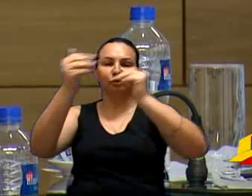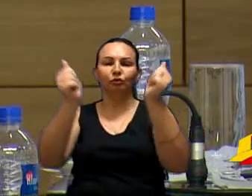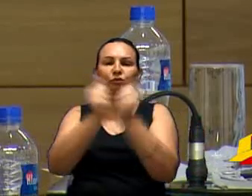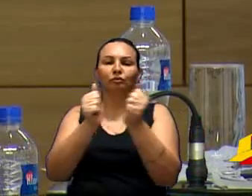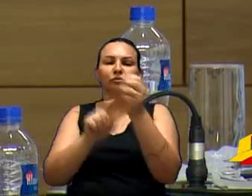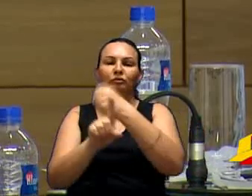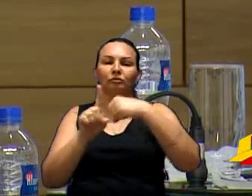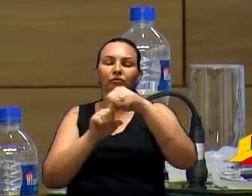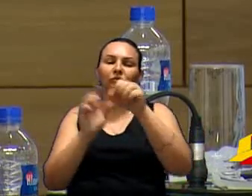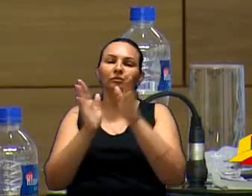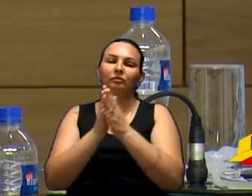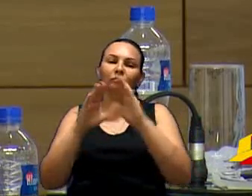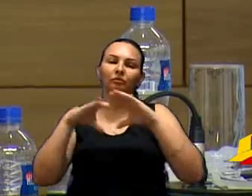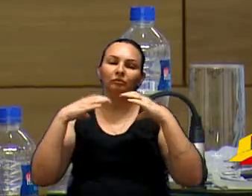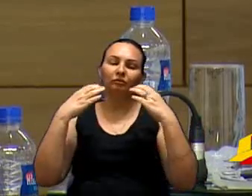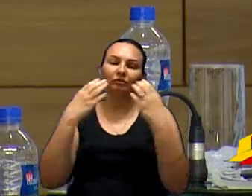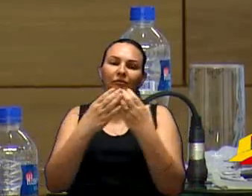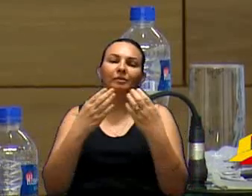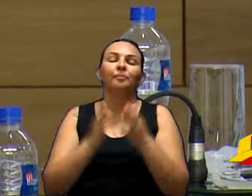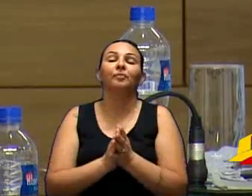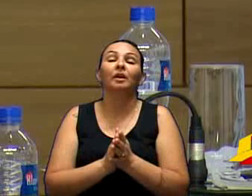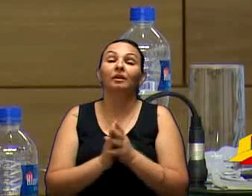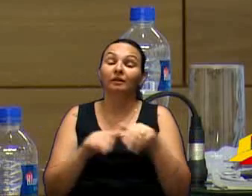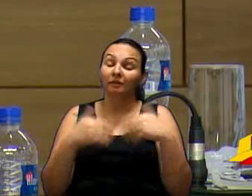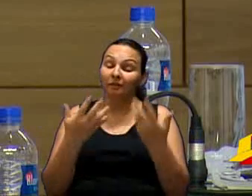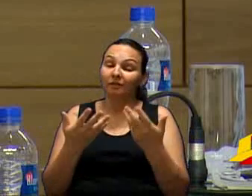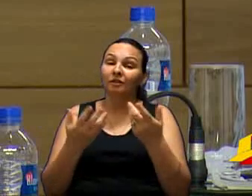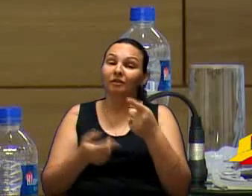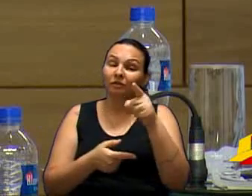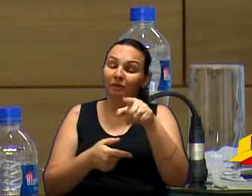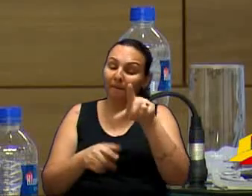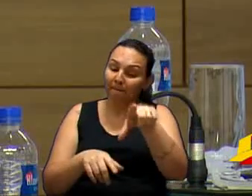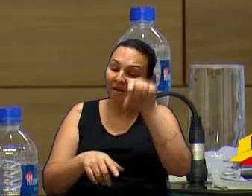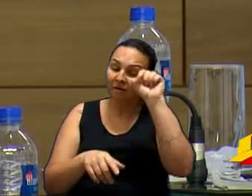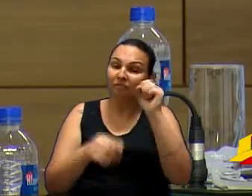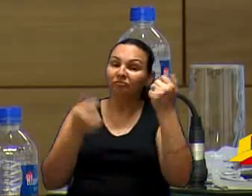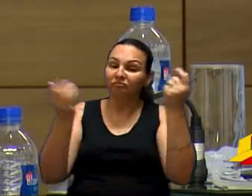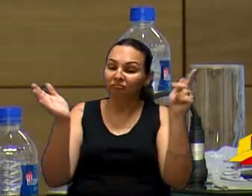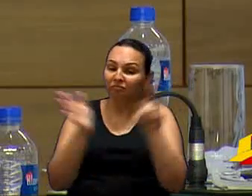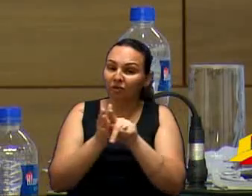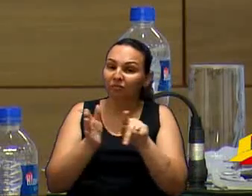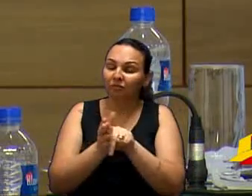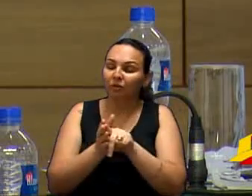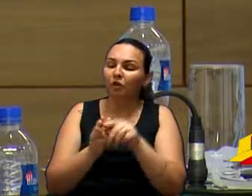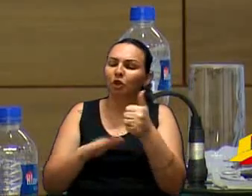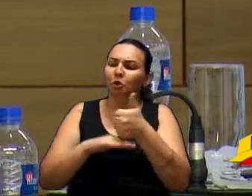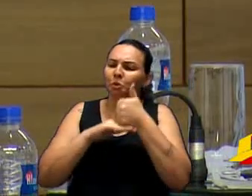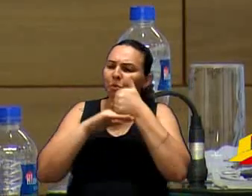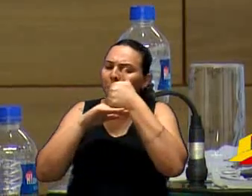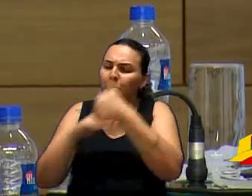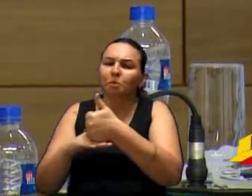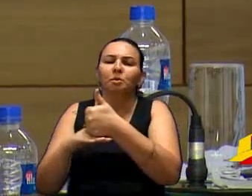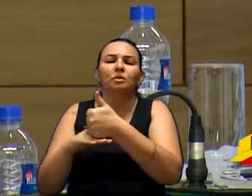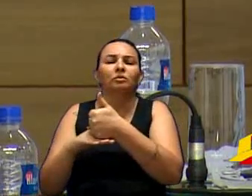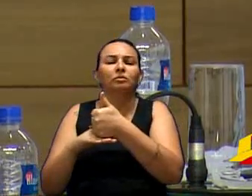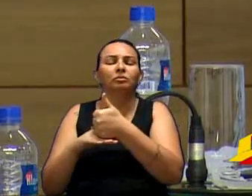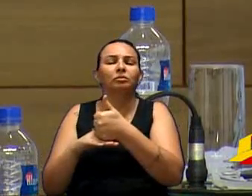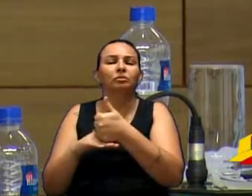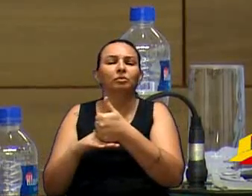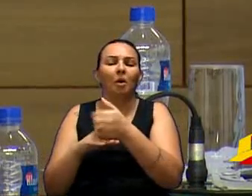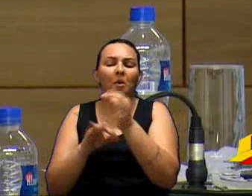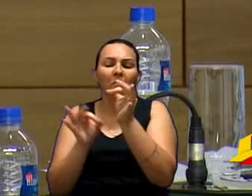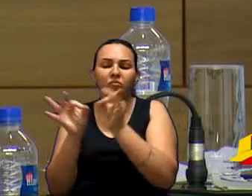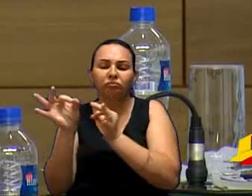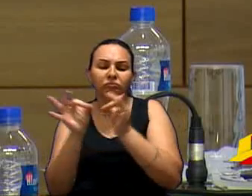inclusive com a câmera então ciça que a estabilidade ter alguns tópicos aí com as secretarias com as